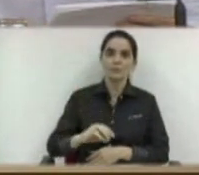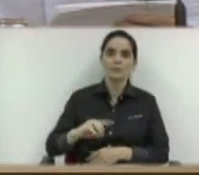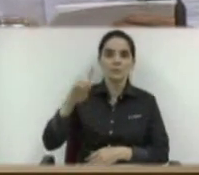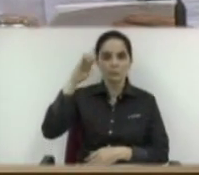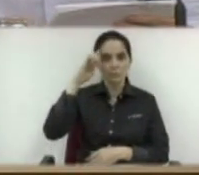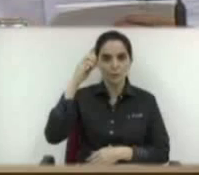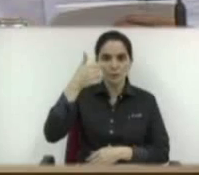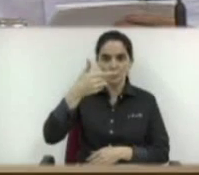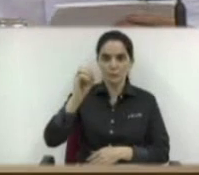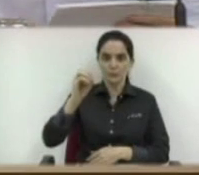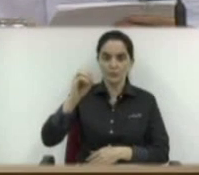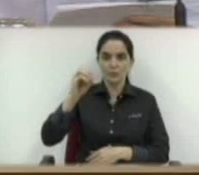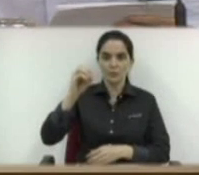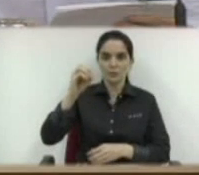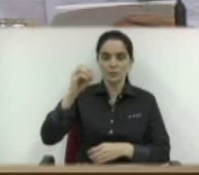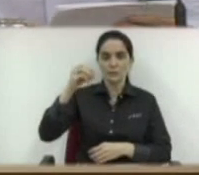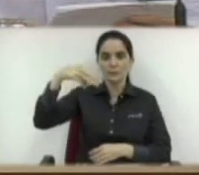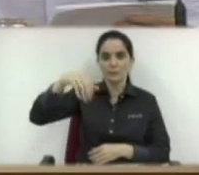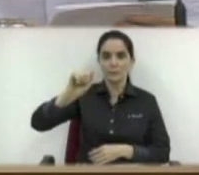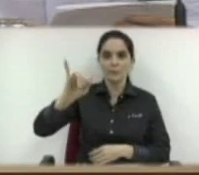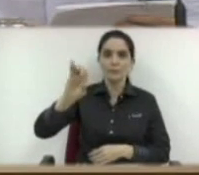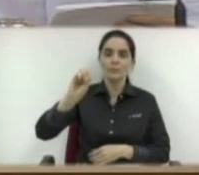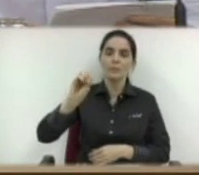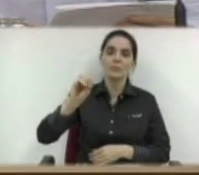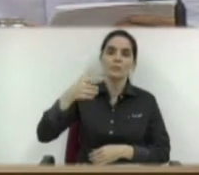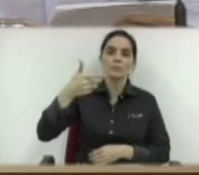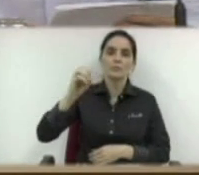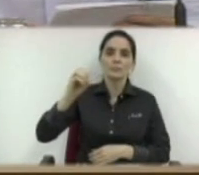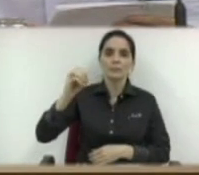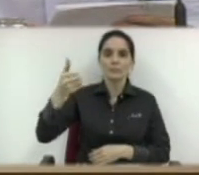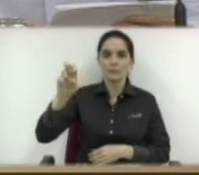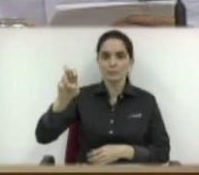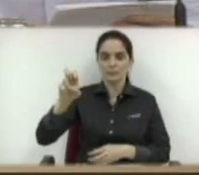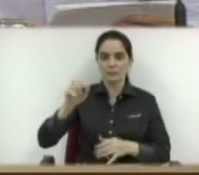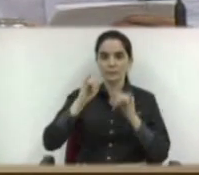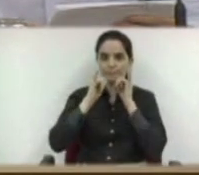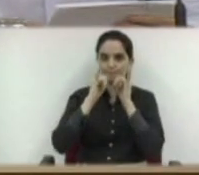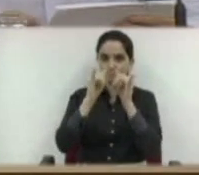de maio de 2015, que dispõe sobre o acesso a